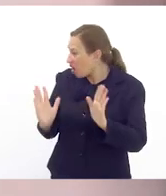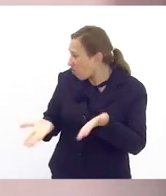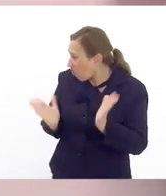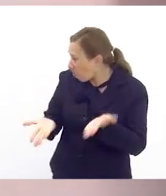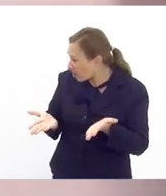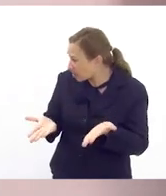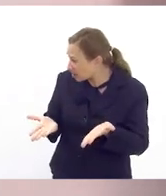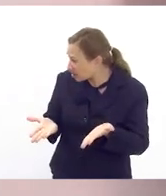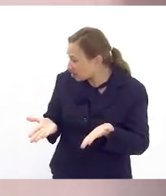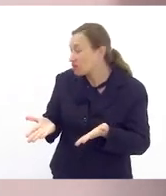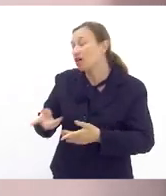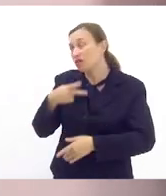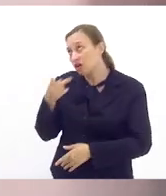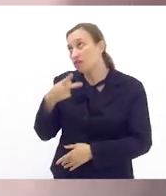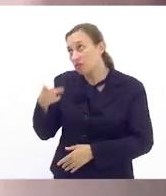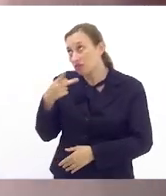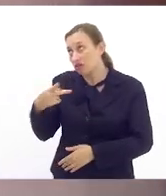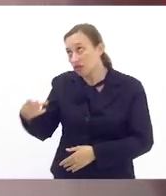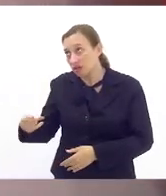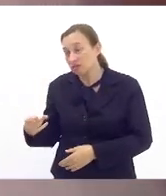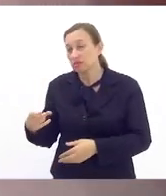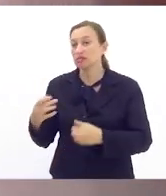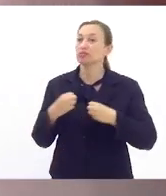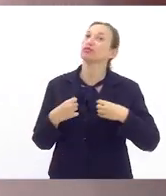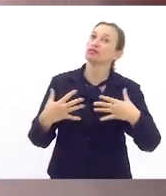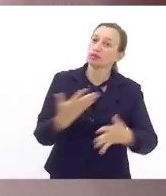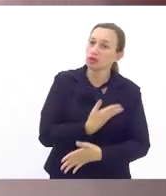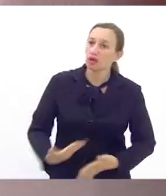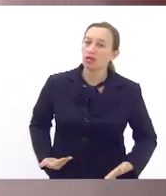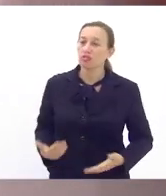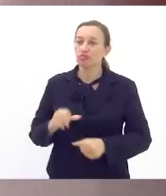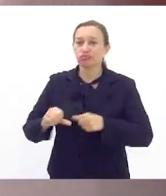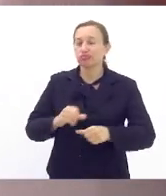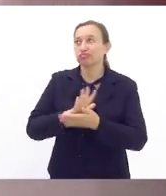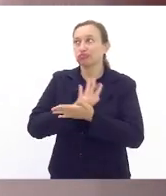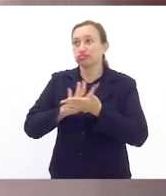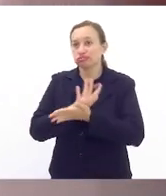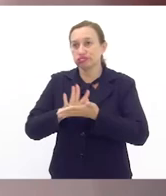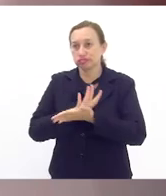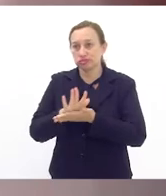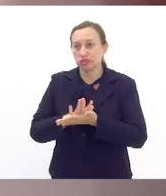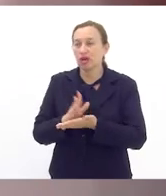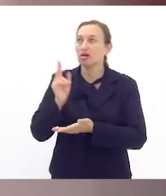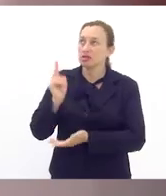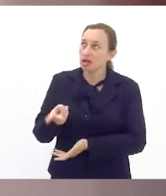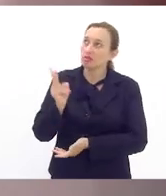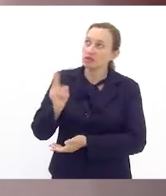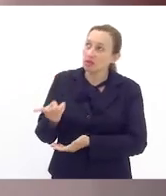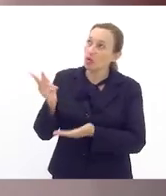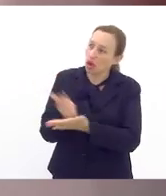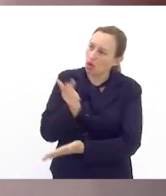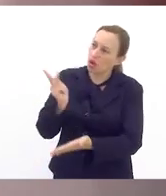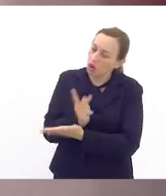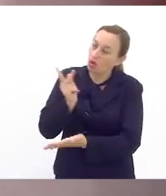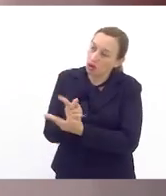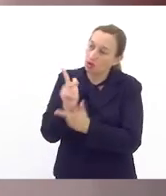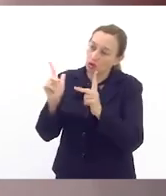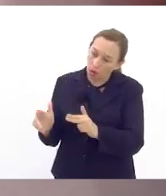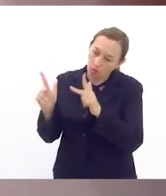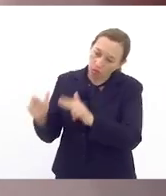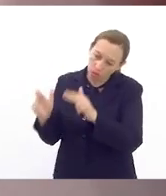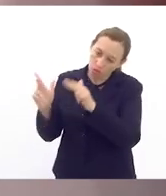já foi falado em vários audiências e não foi mudado sempre retorna os mesmos problemas